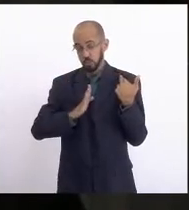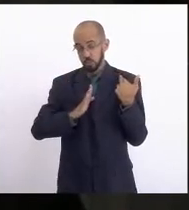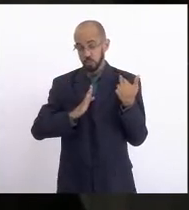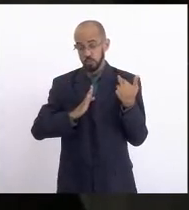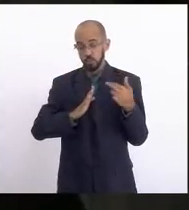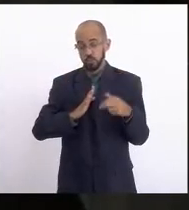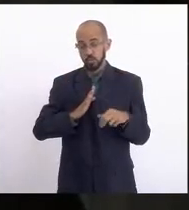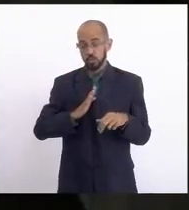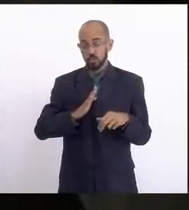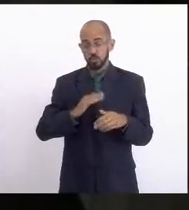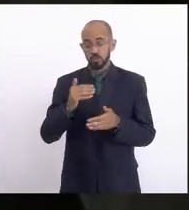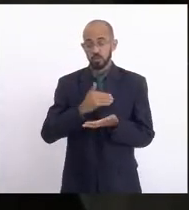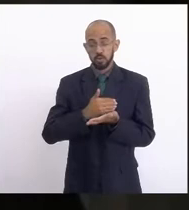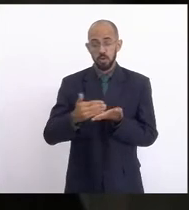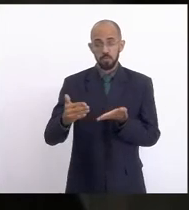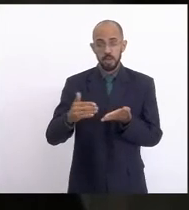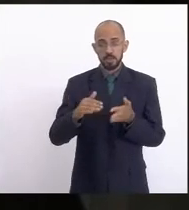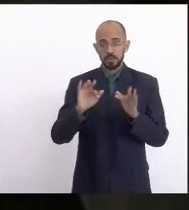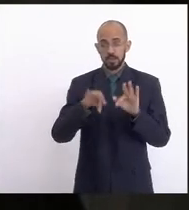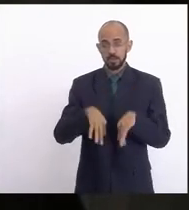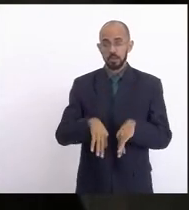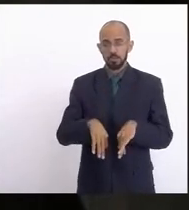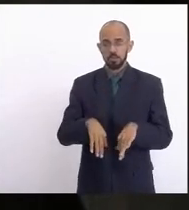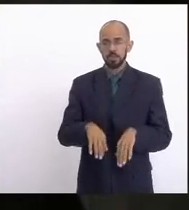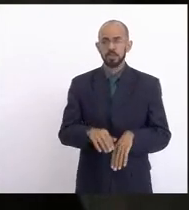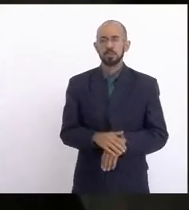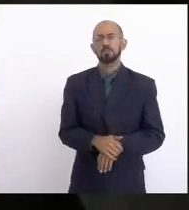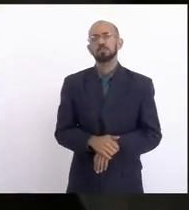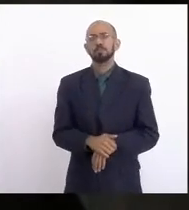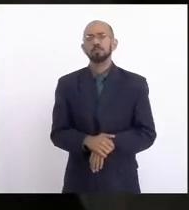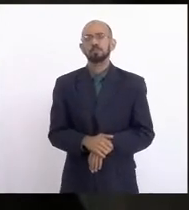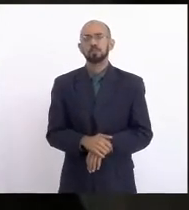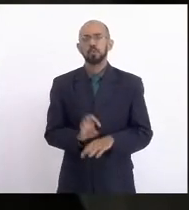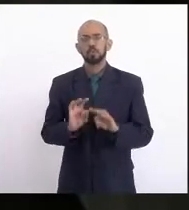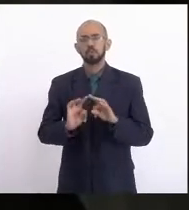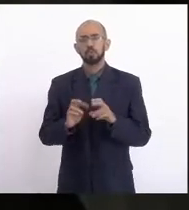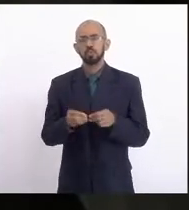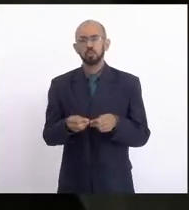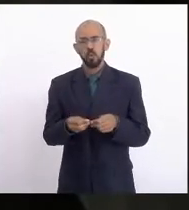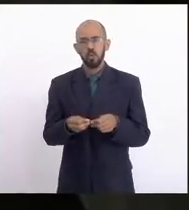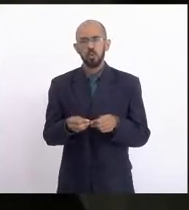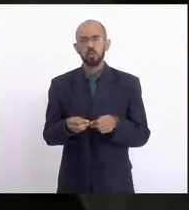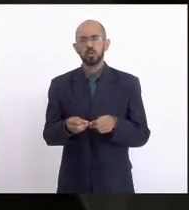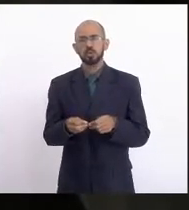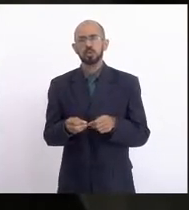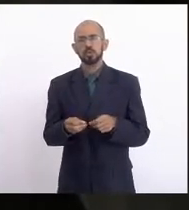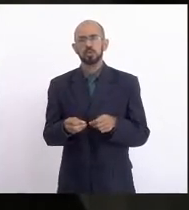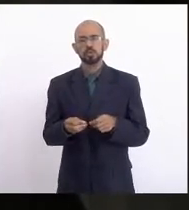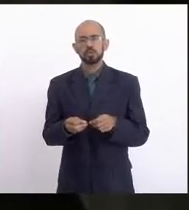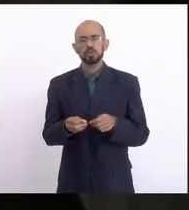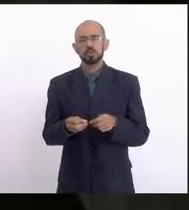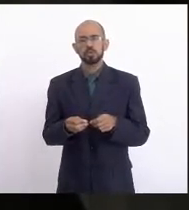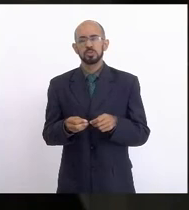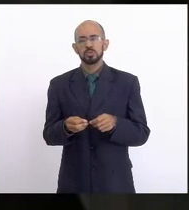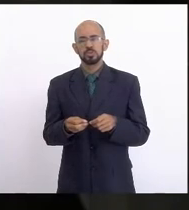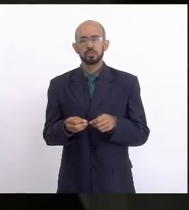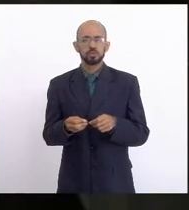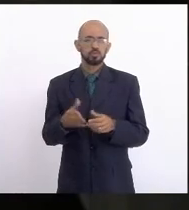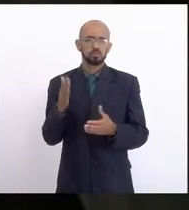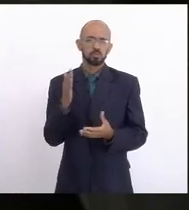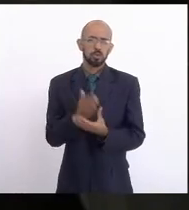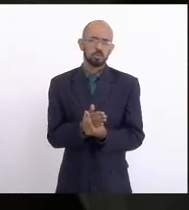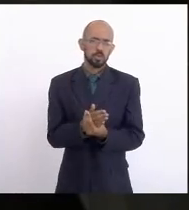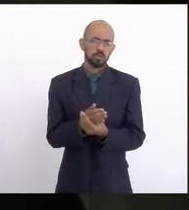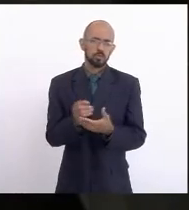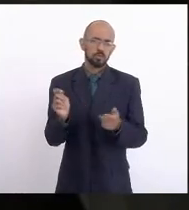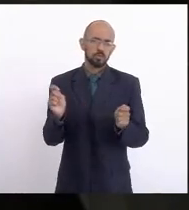inicia e se termina com todos os recursos possíveis feitos